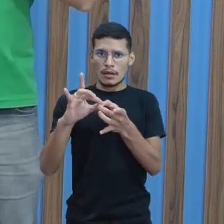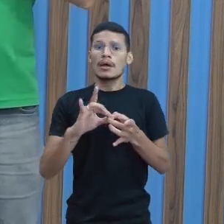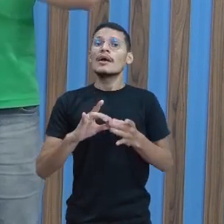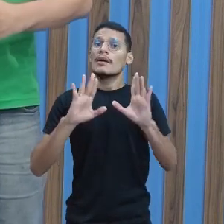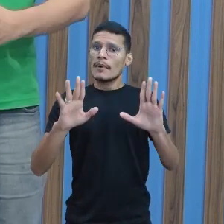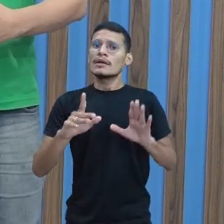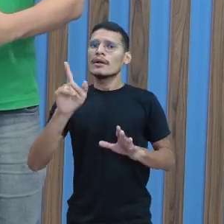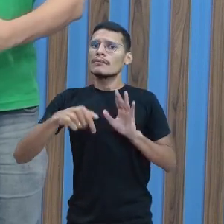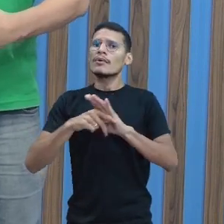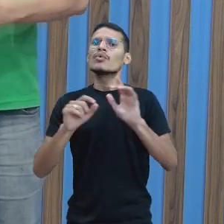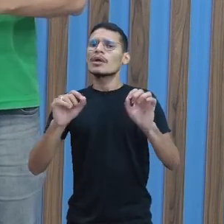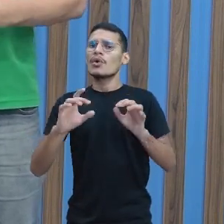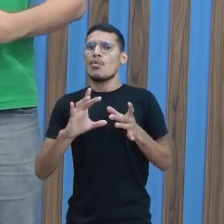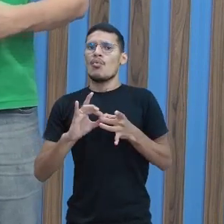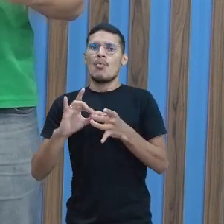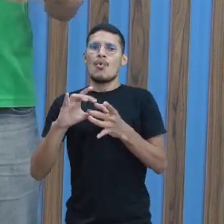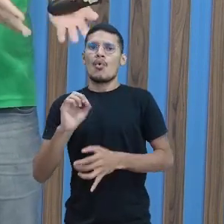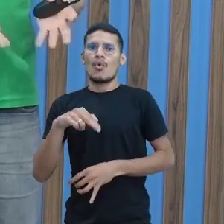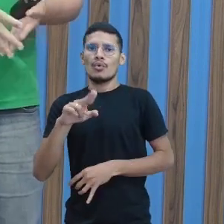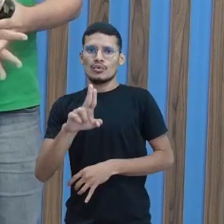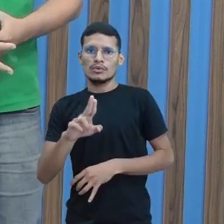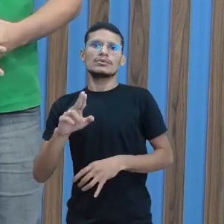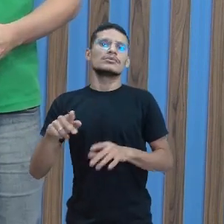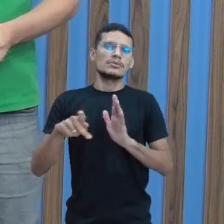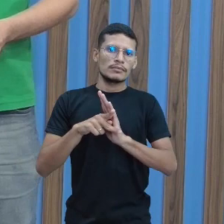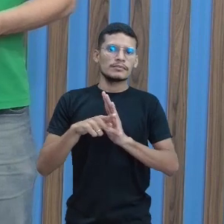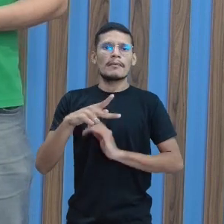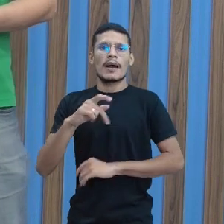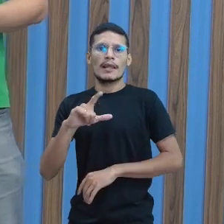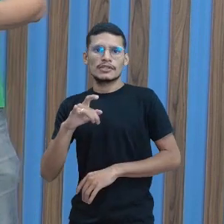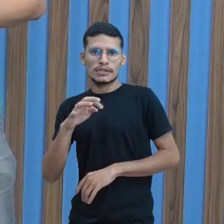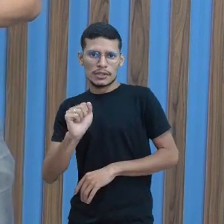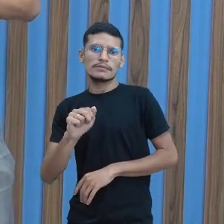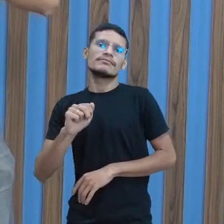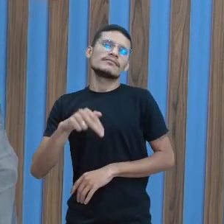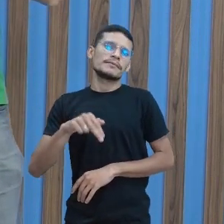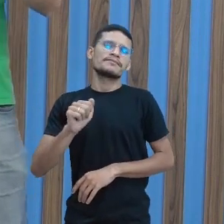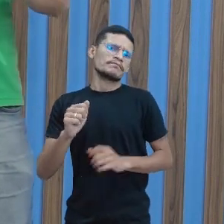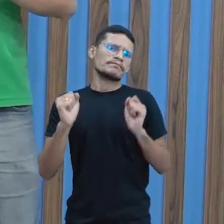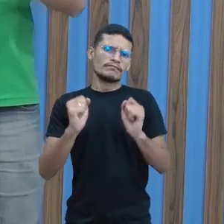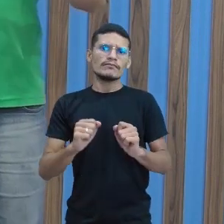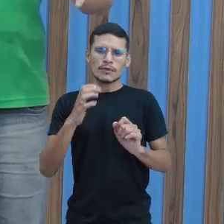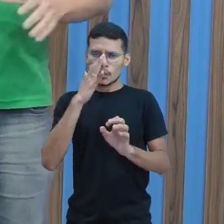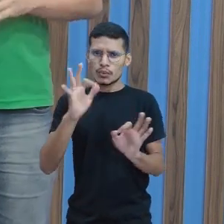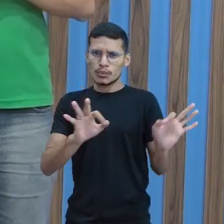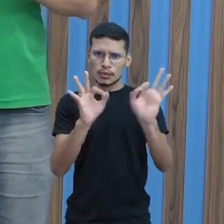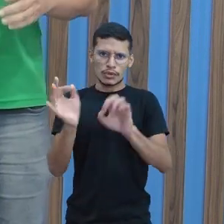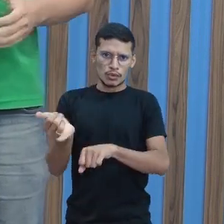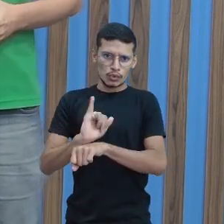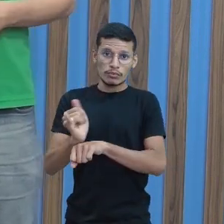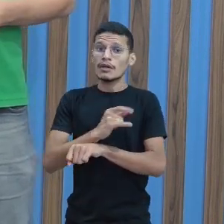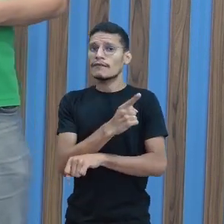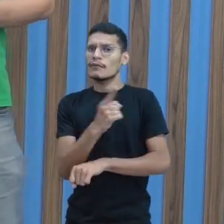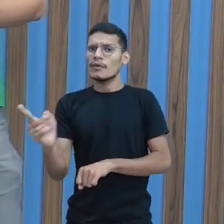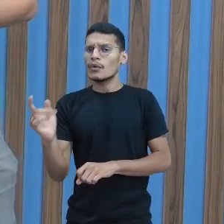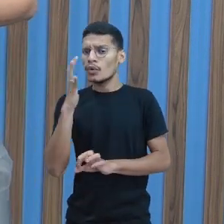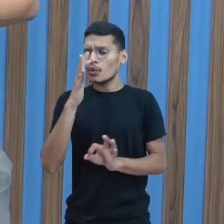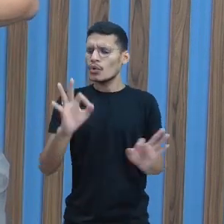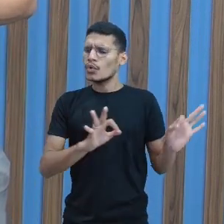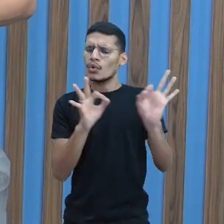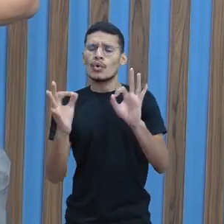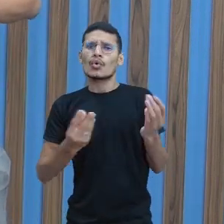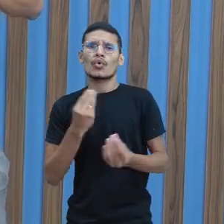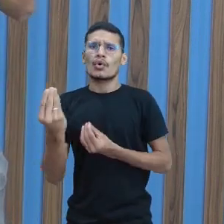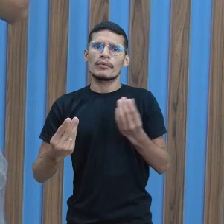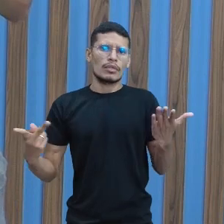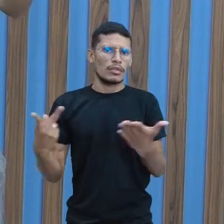Palestina. Quem quiser assistir novamente, está lá no YouTube. Pode acompanhar na nossa aula também, tá certo? Então, vocês puderam acompanhar um pouco dessa tragédia, né,